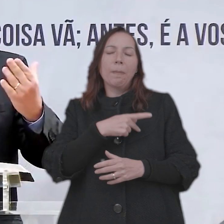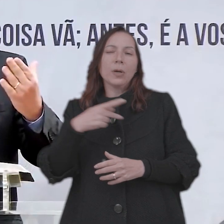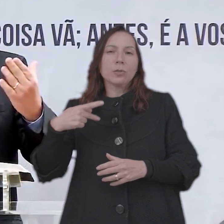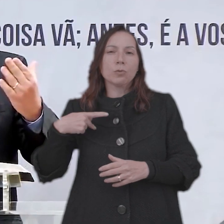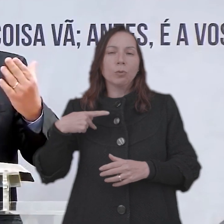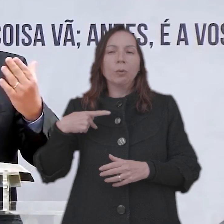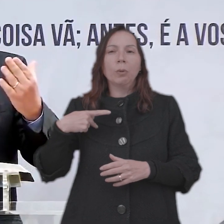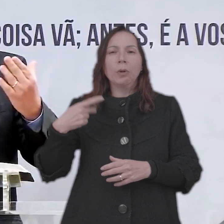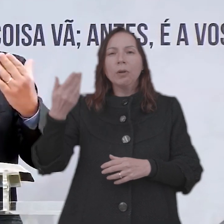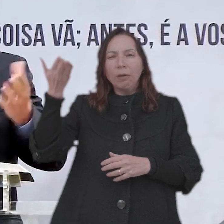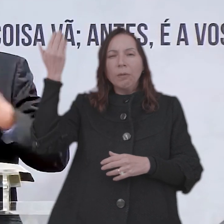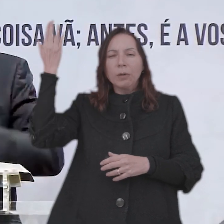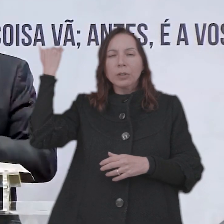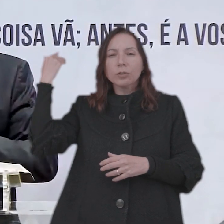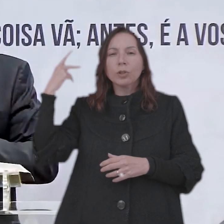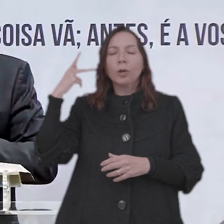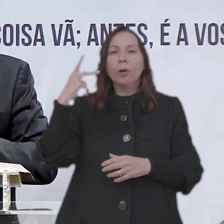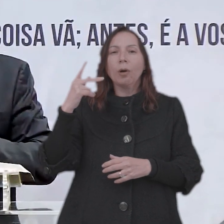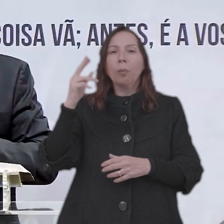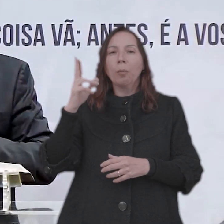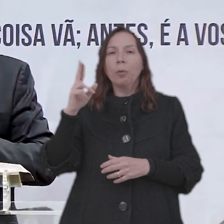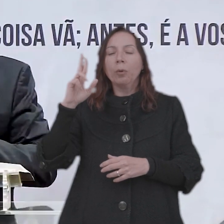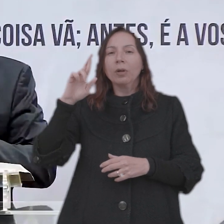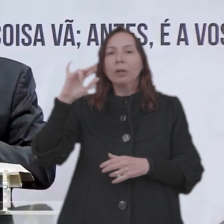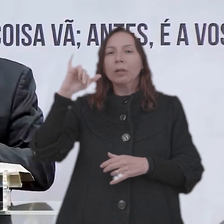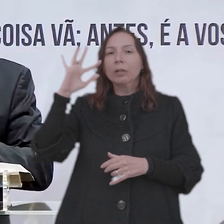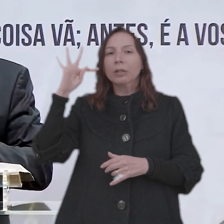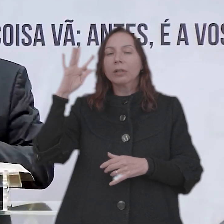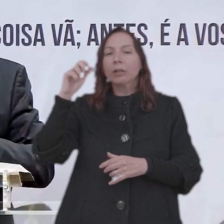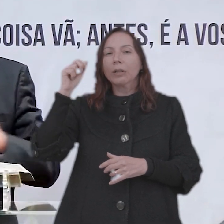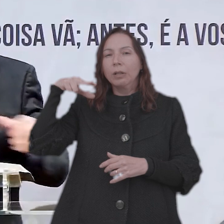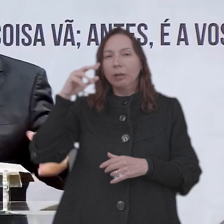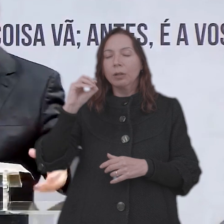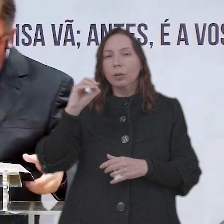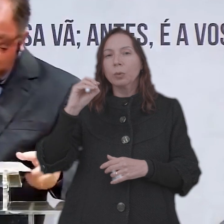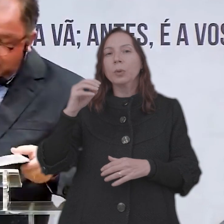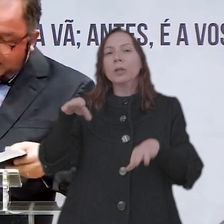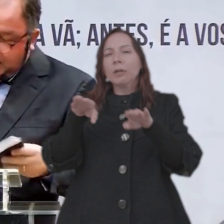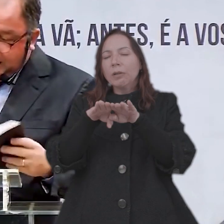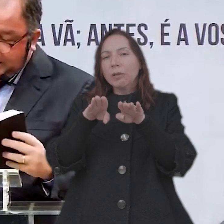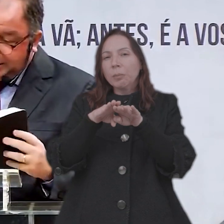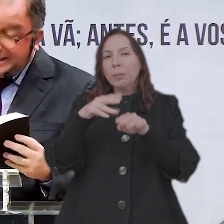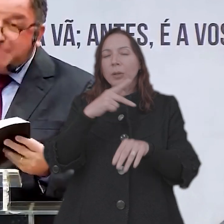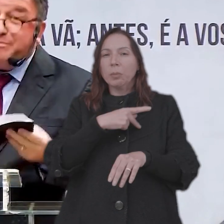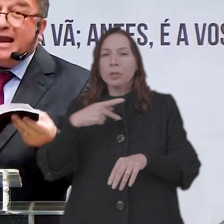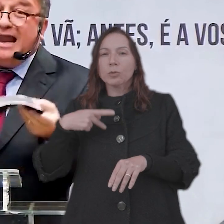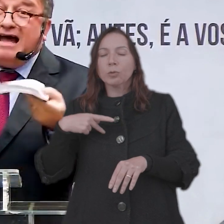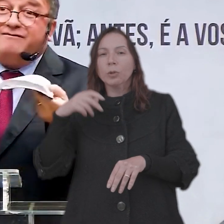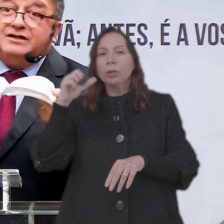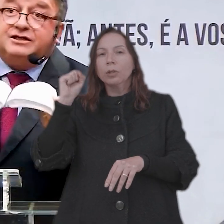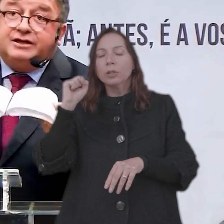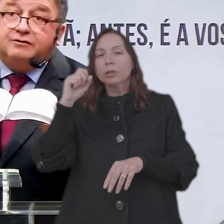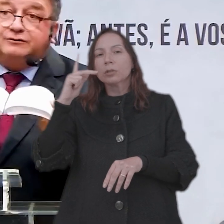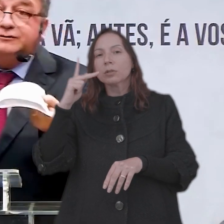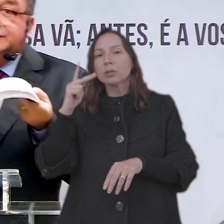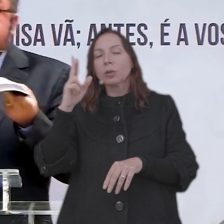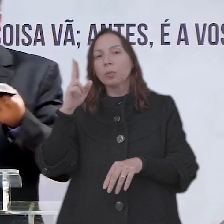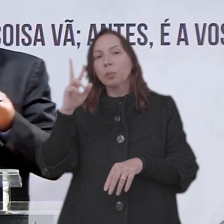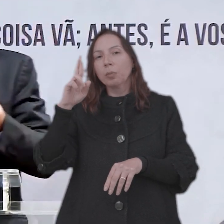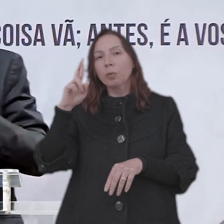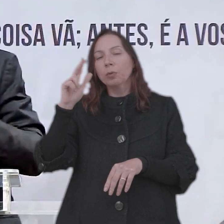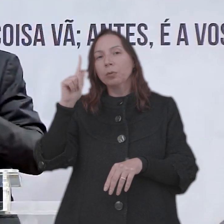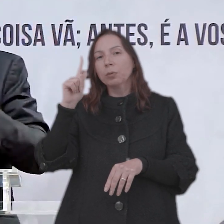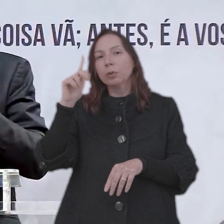o pastor Charles Spurgeon, ele diz o seguinte, ele diz que a palavra de